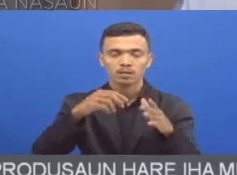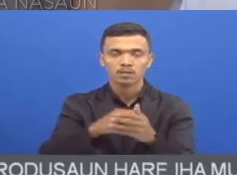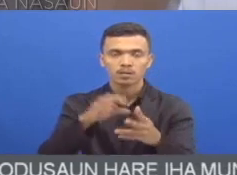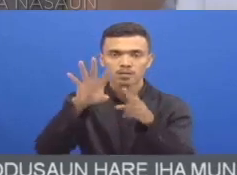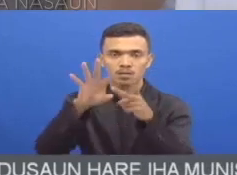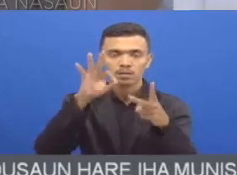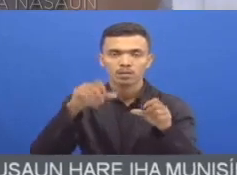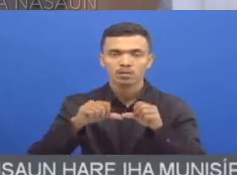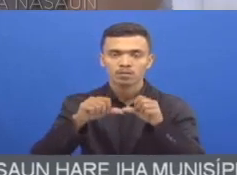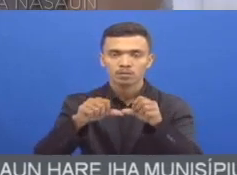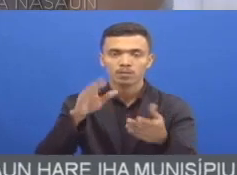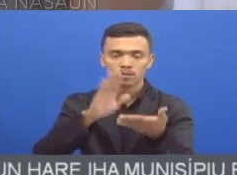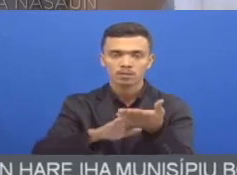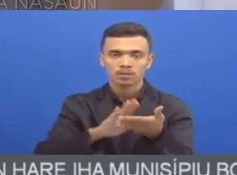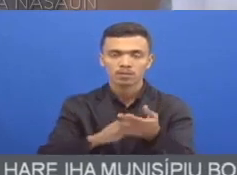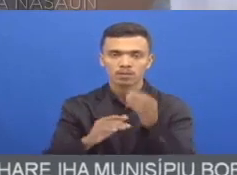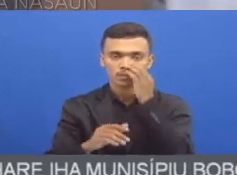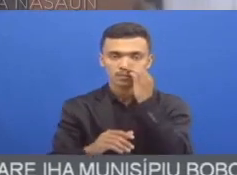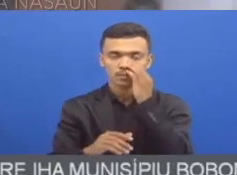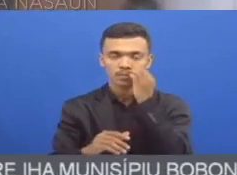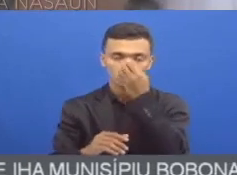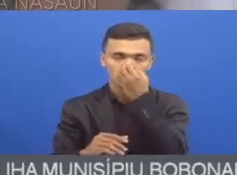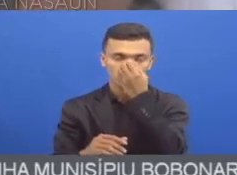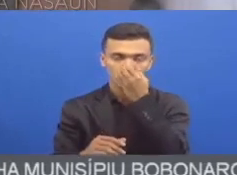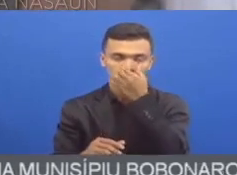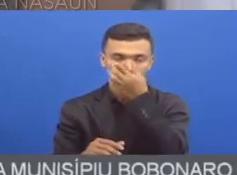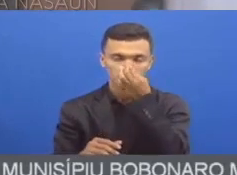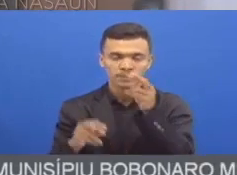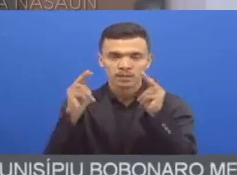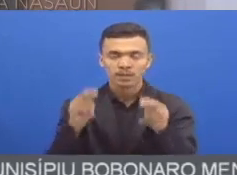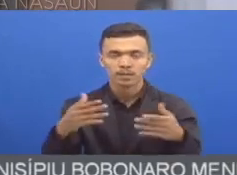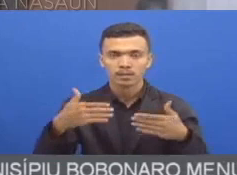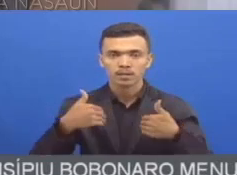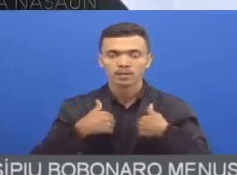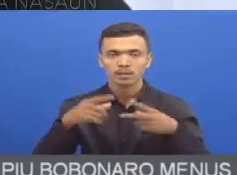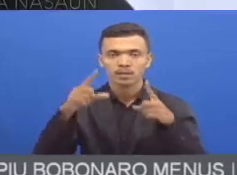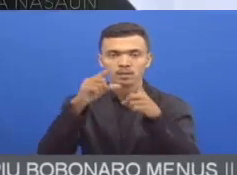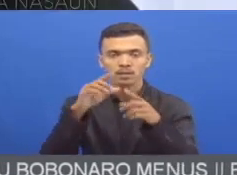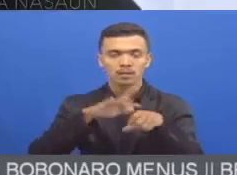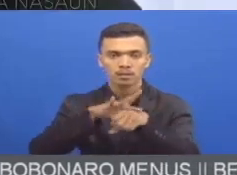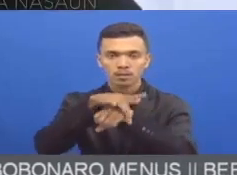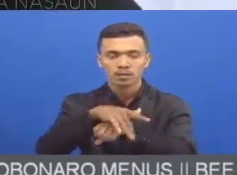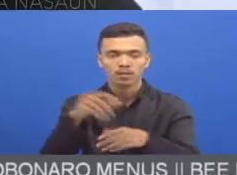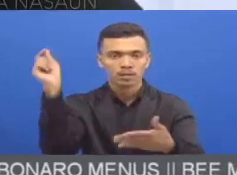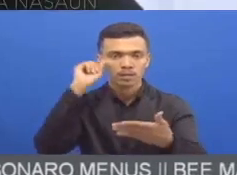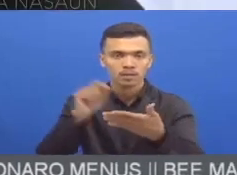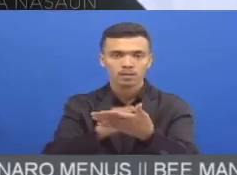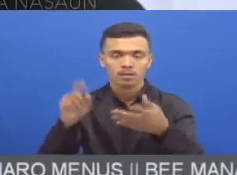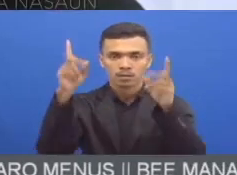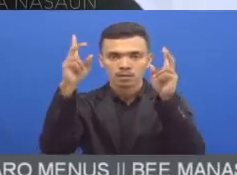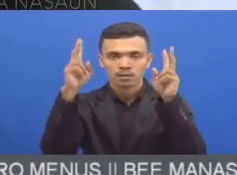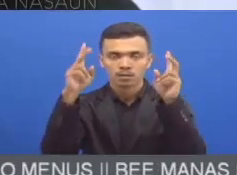ato continua estudo curso mestrado no doutoramento em Japão, tem que reconhecimento de que relia em inglês. Aquele tópico